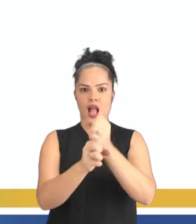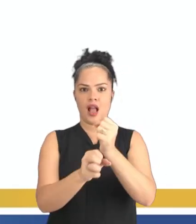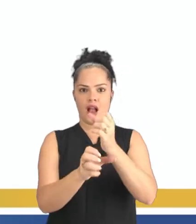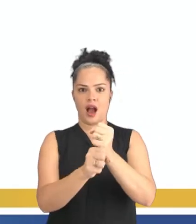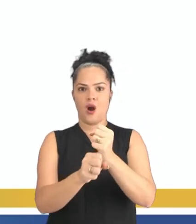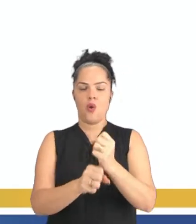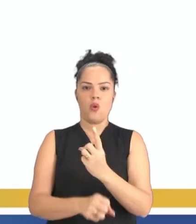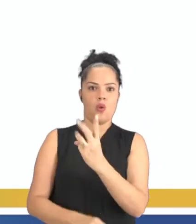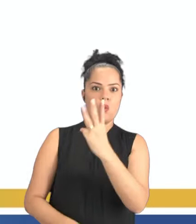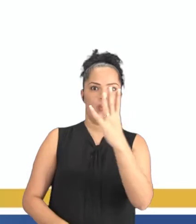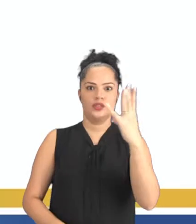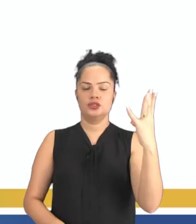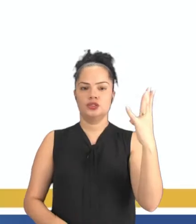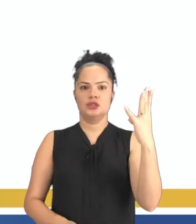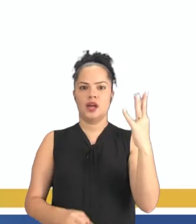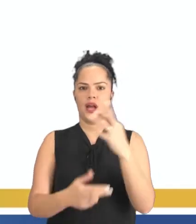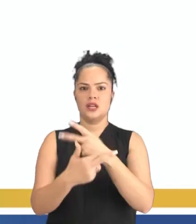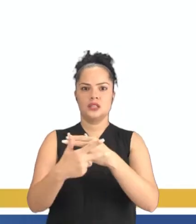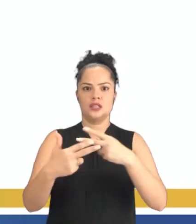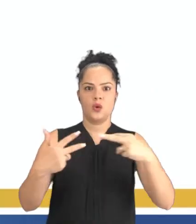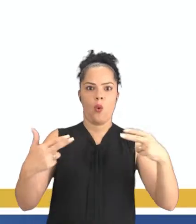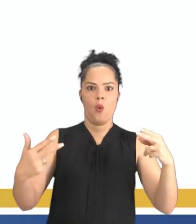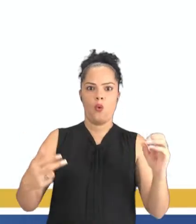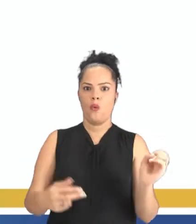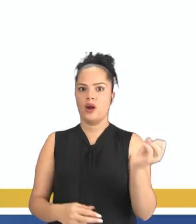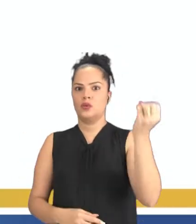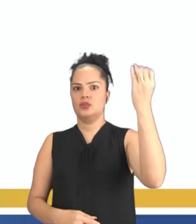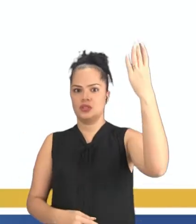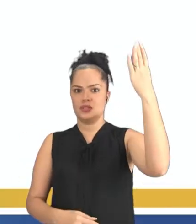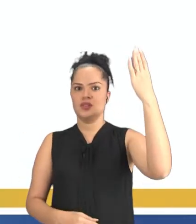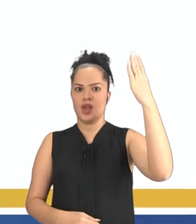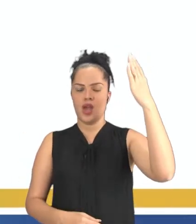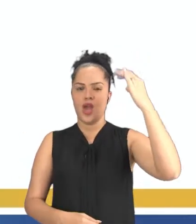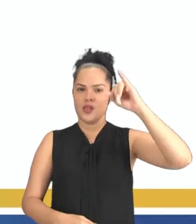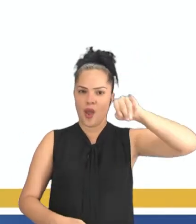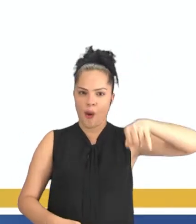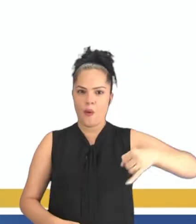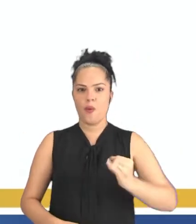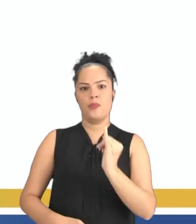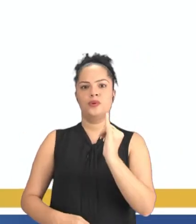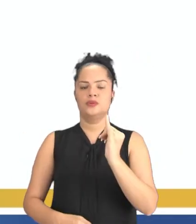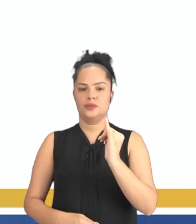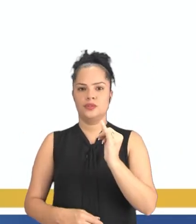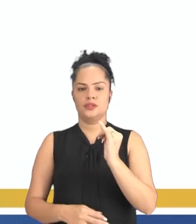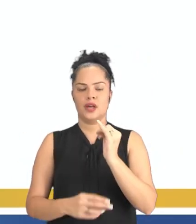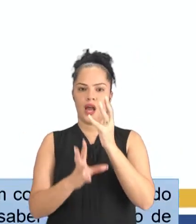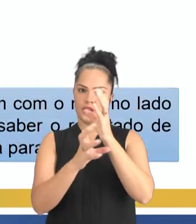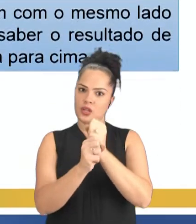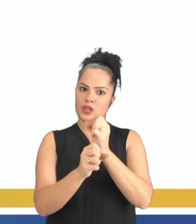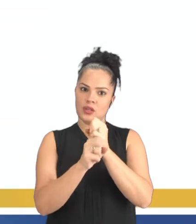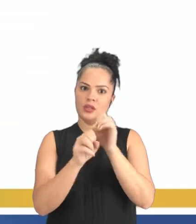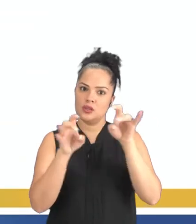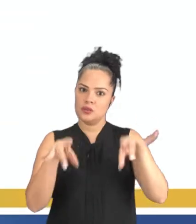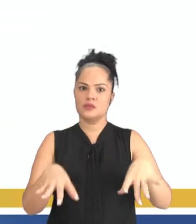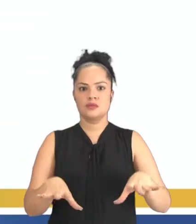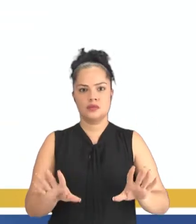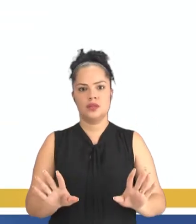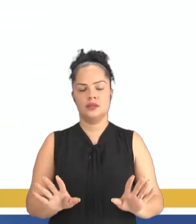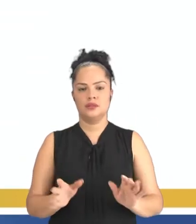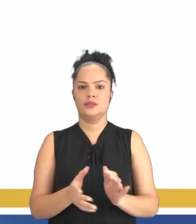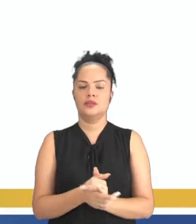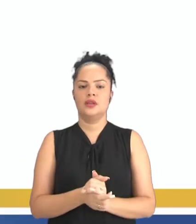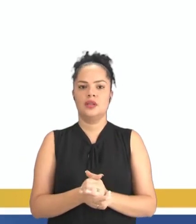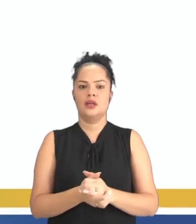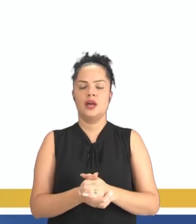as chances de alguma coisa acontecer, dentre várias possibilidades de resultado. Então vamos aqui